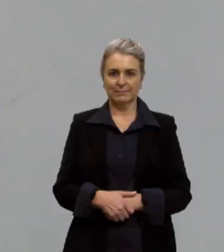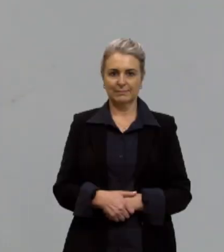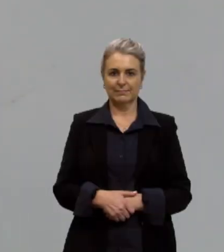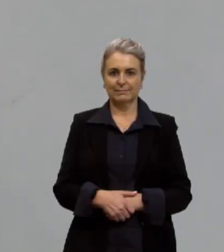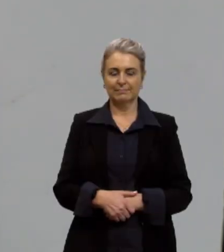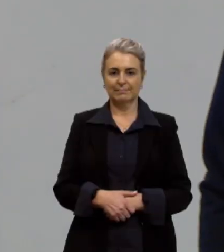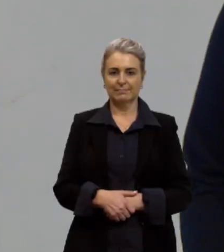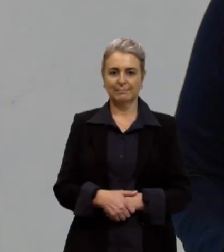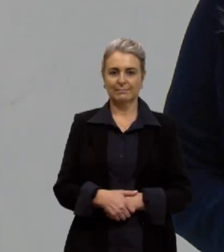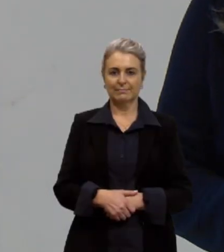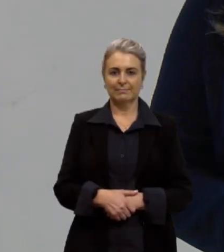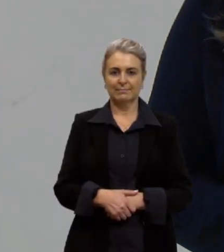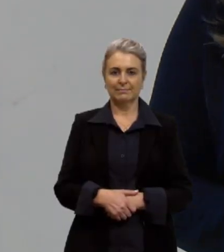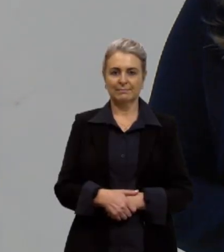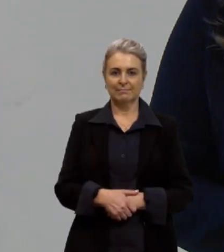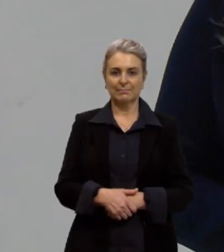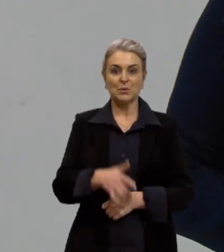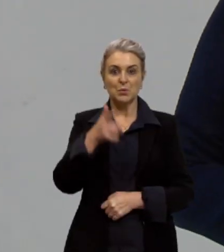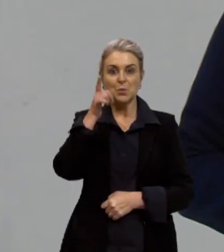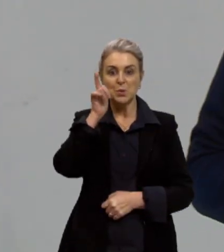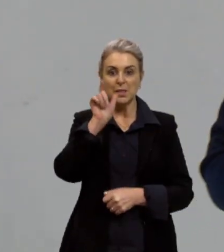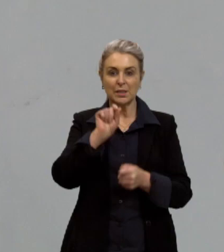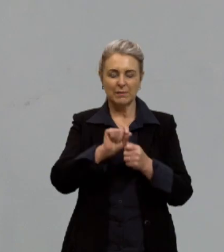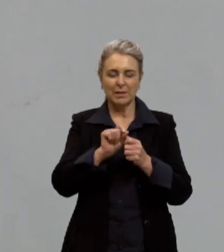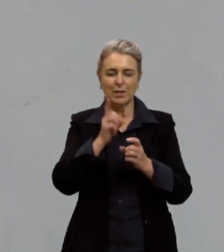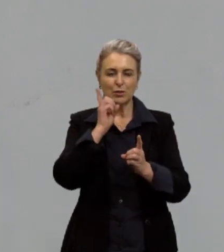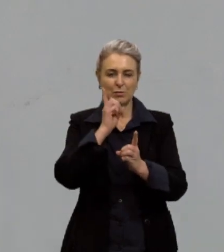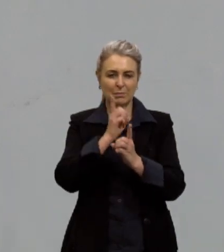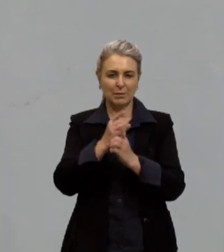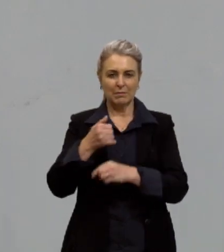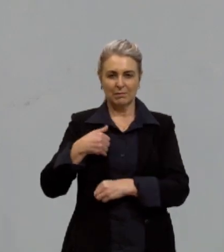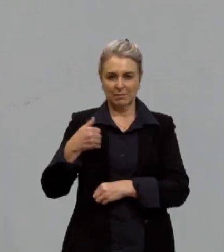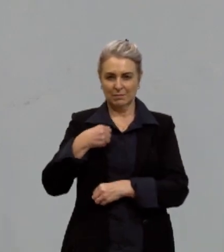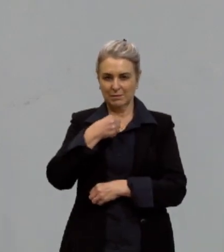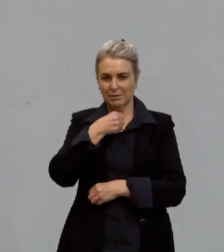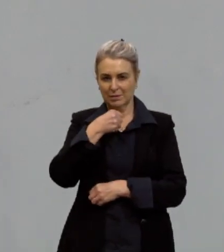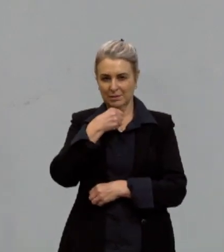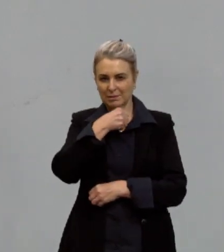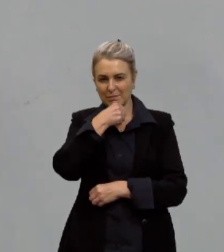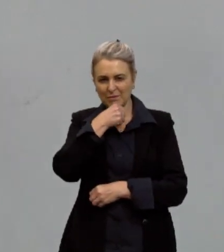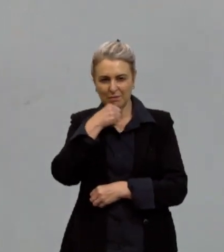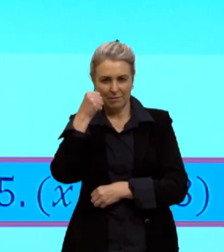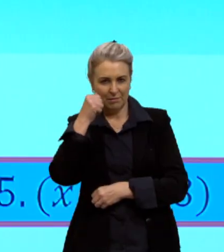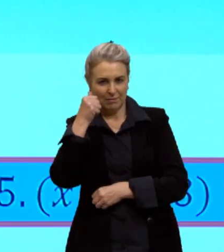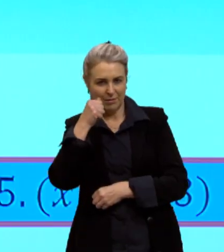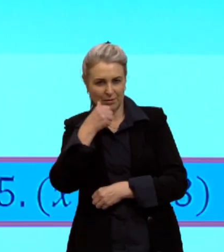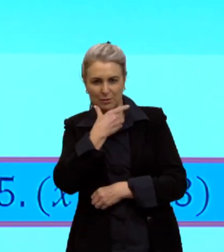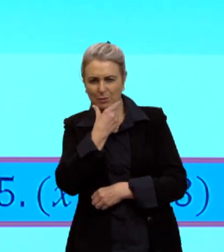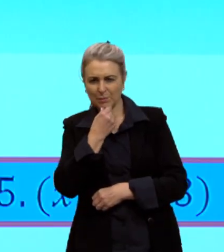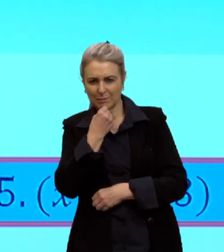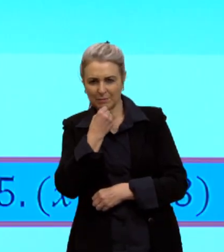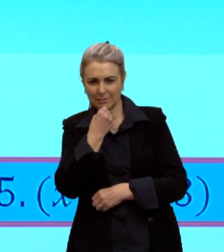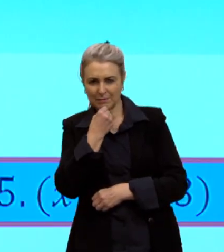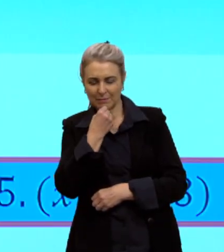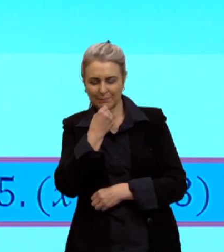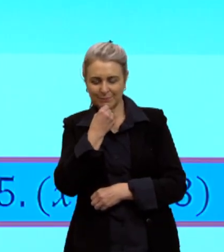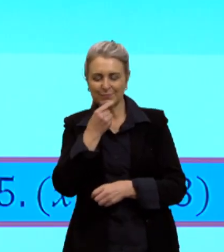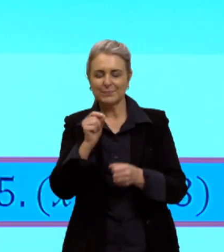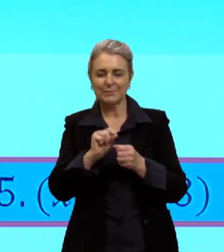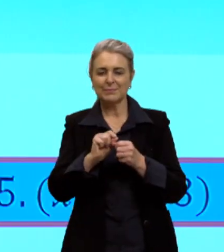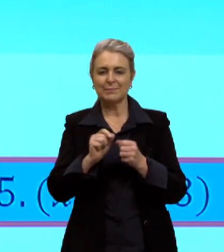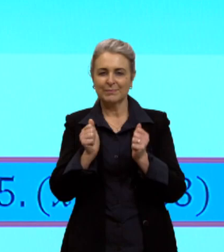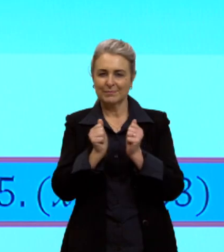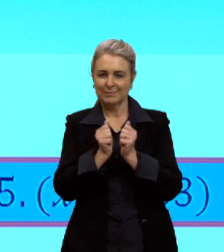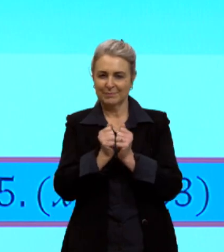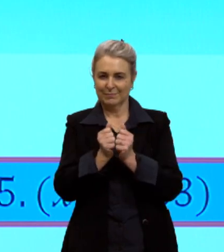E aí, pessoal, conseguiram descobrir a idade da avó do Emanuel? Vamos lá e vamos resolver juntos.